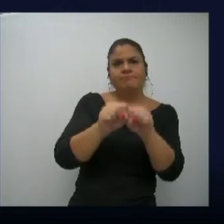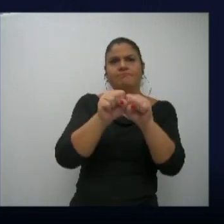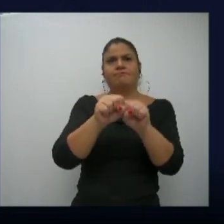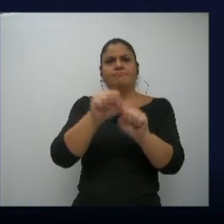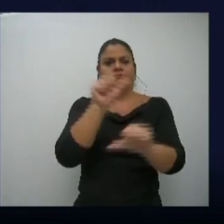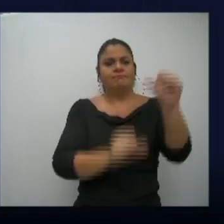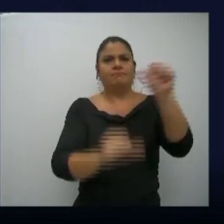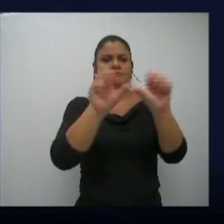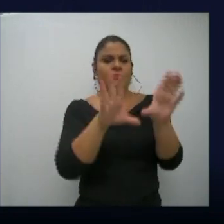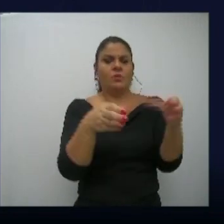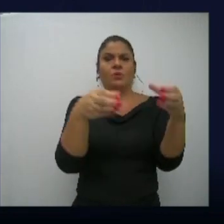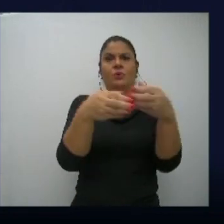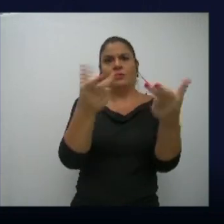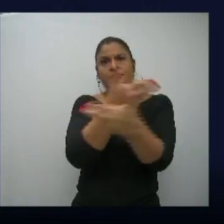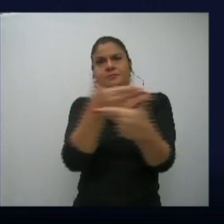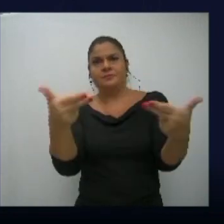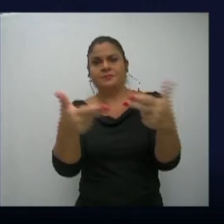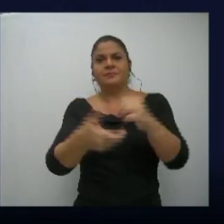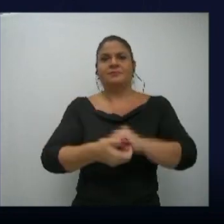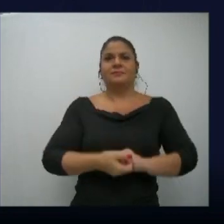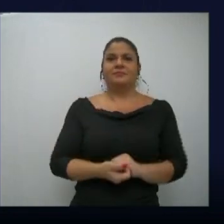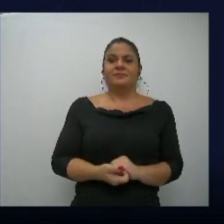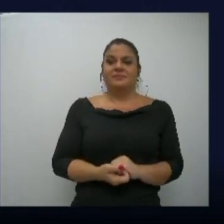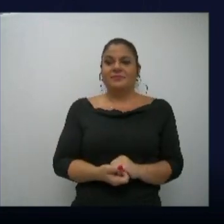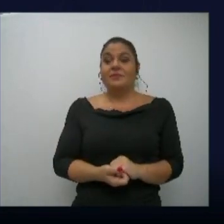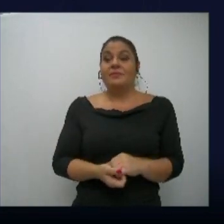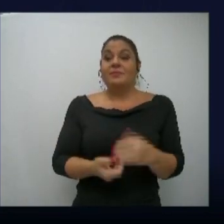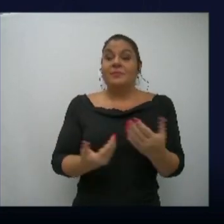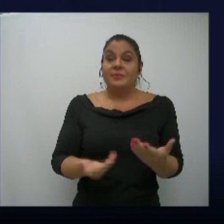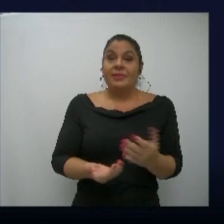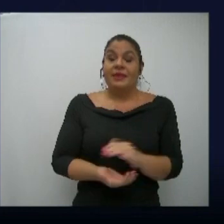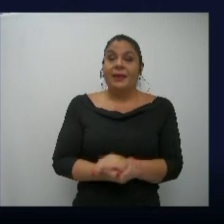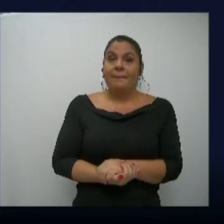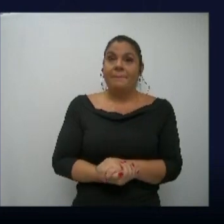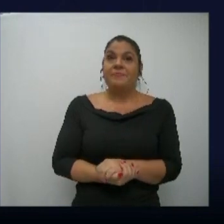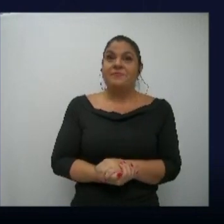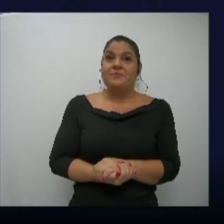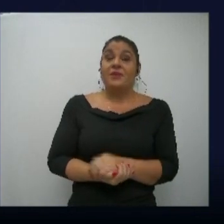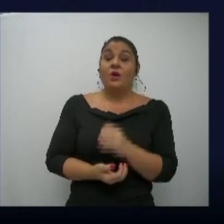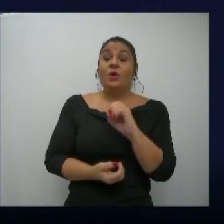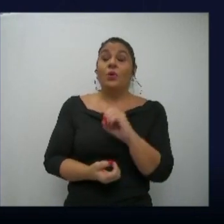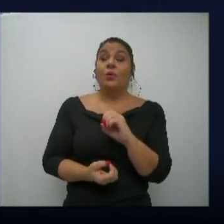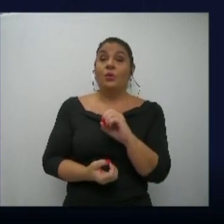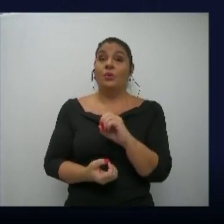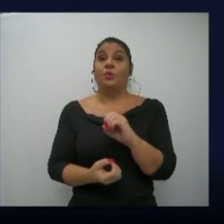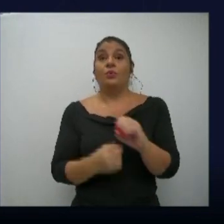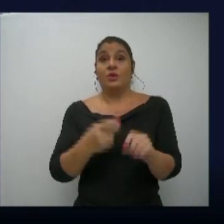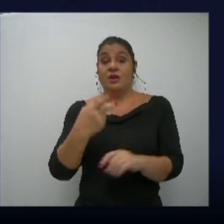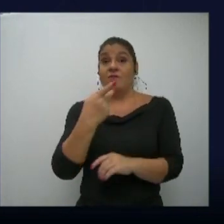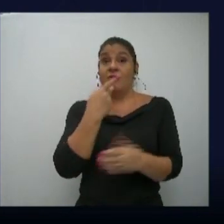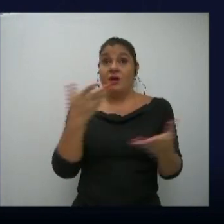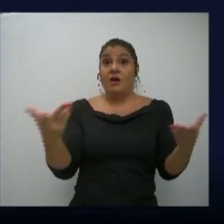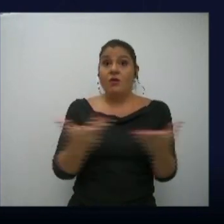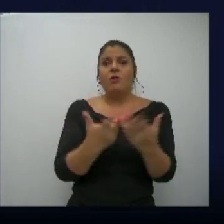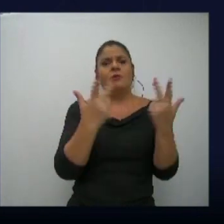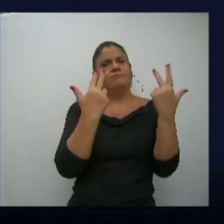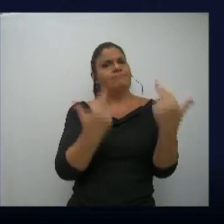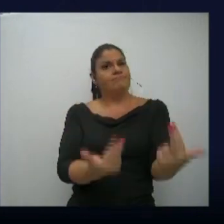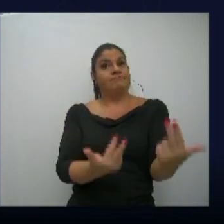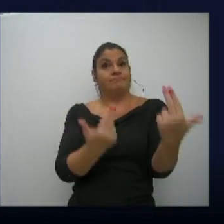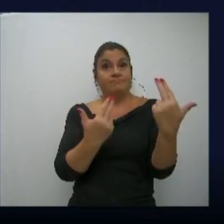time squads etc e vai ver direitinho que que boa parte do que foi dito eu diria